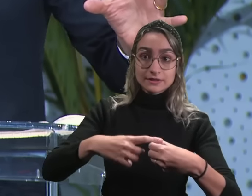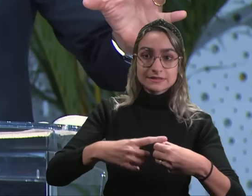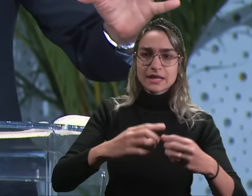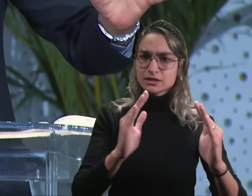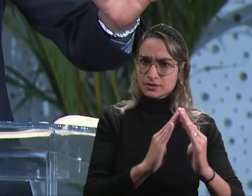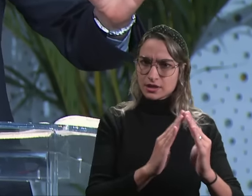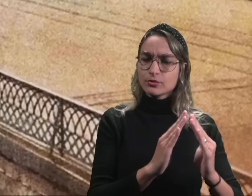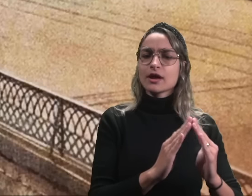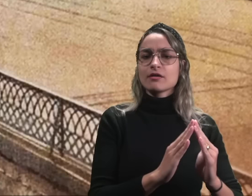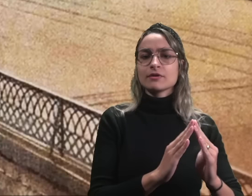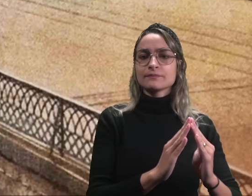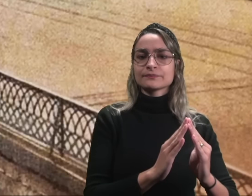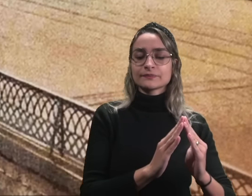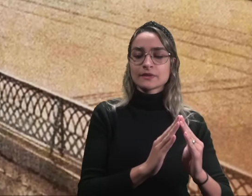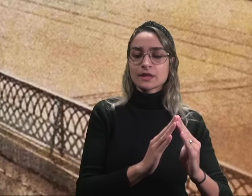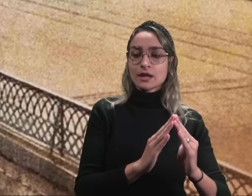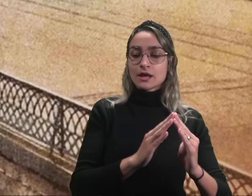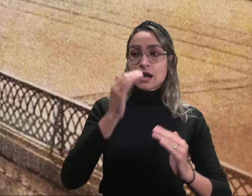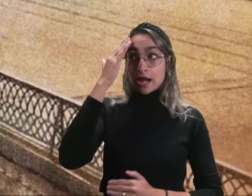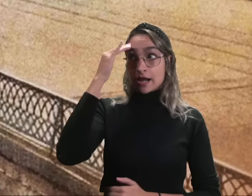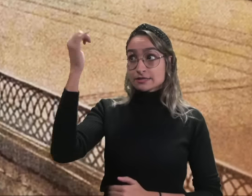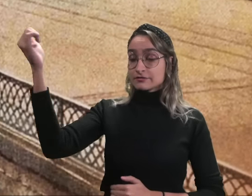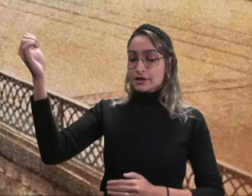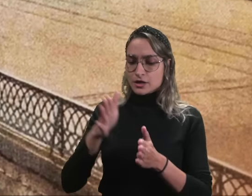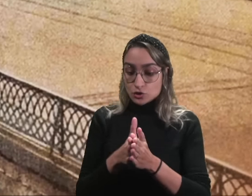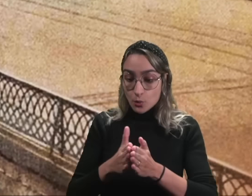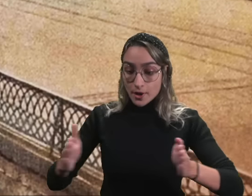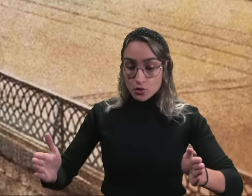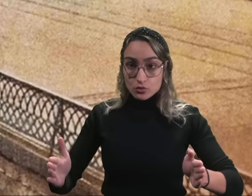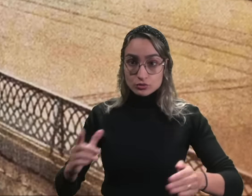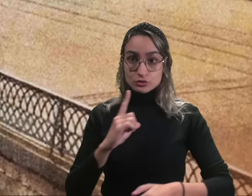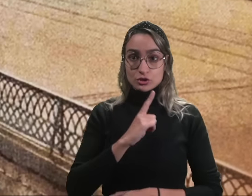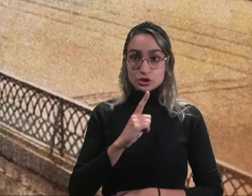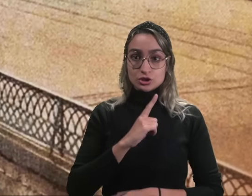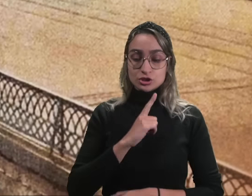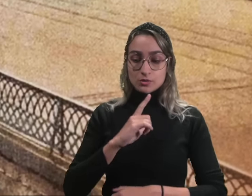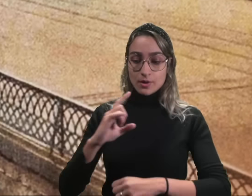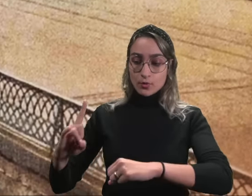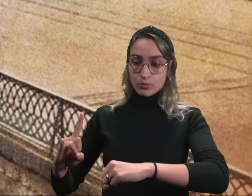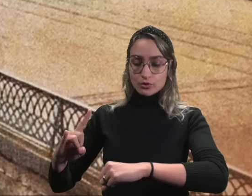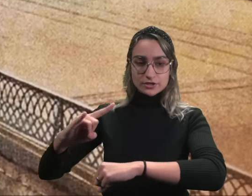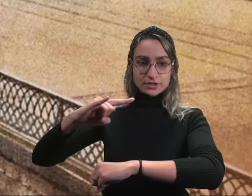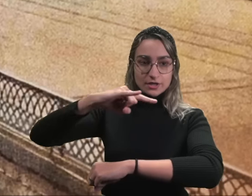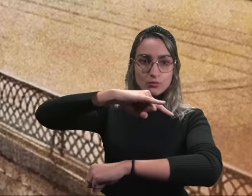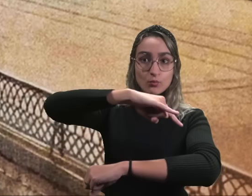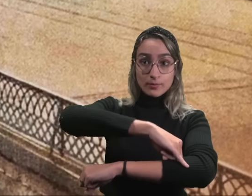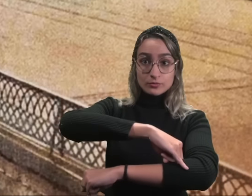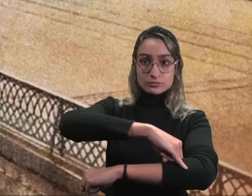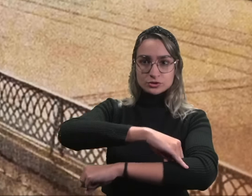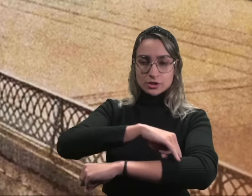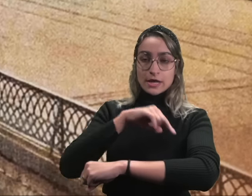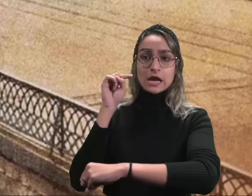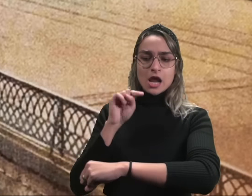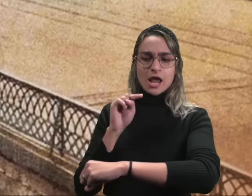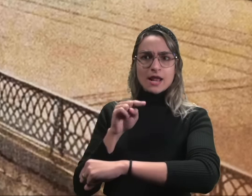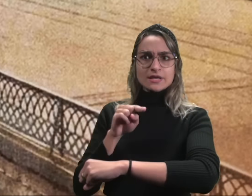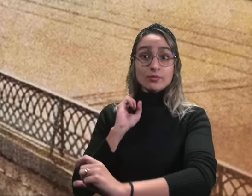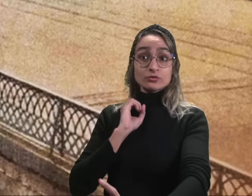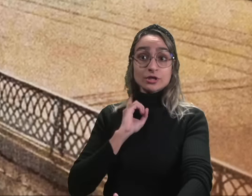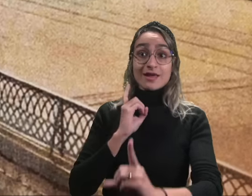eh ele estava atravessando Esta ponte chegando na sua cidade chegando em casa quando ele se encontrou com um